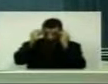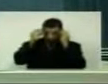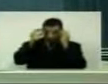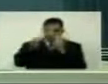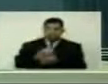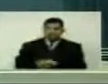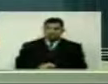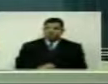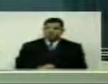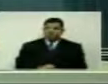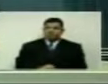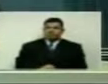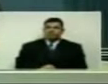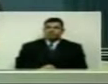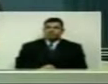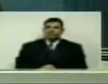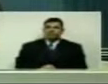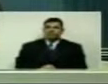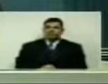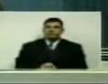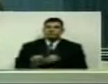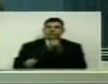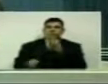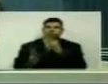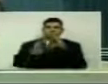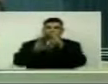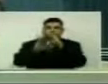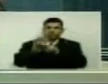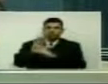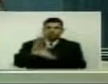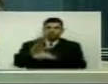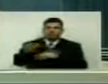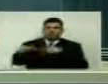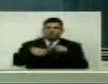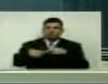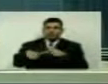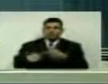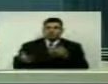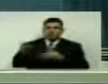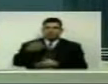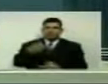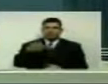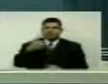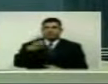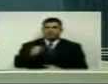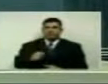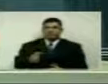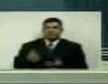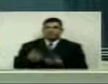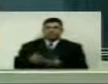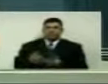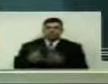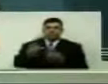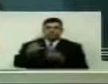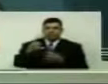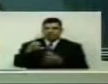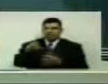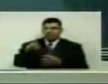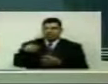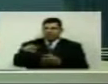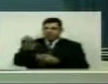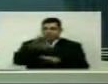de corrupção e de relação promíscua entre o poder público e o crime